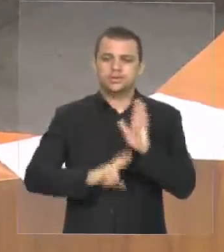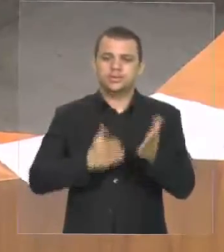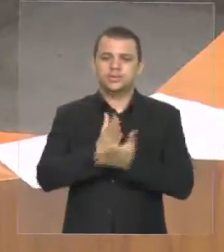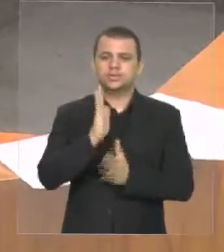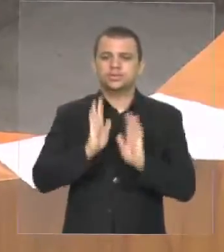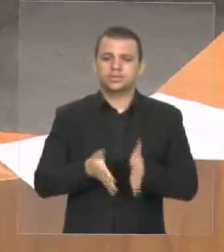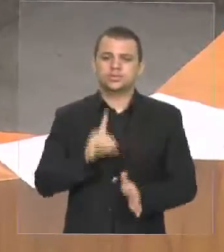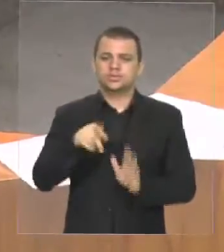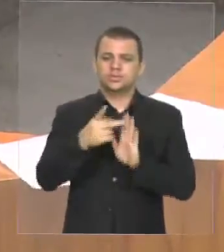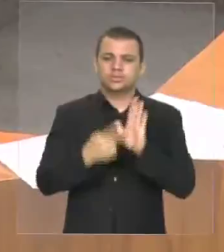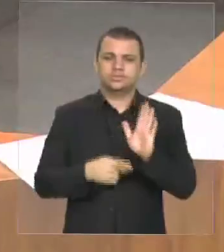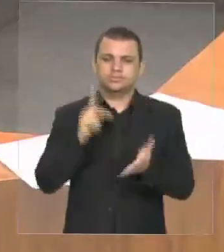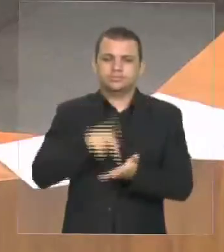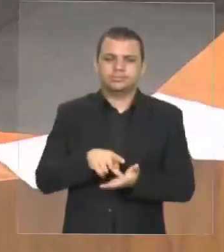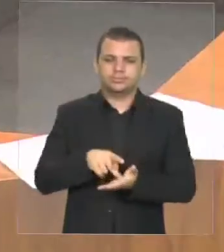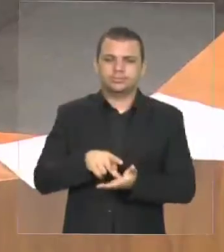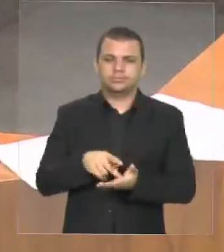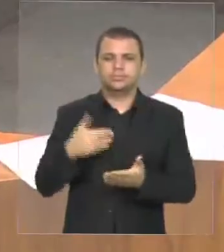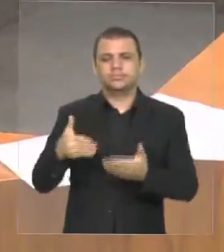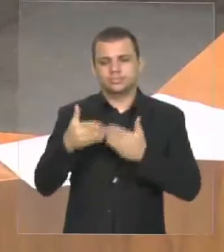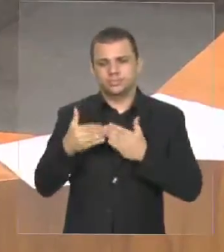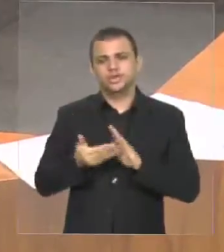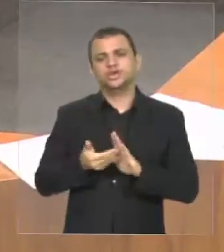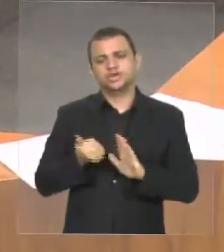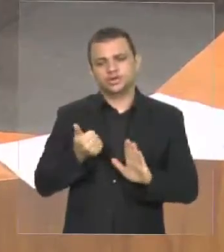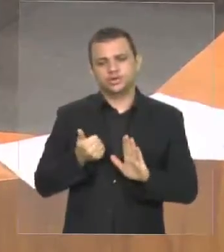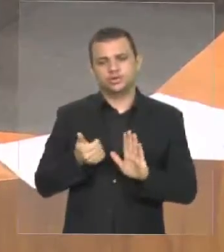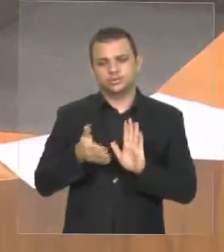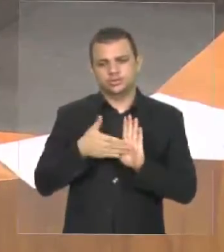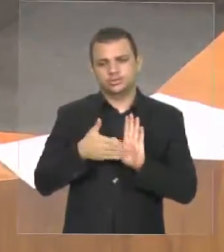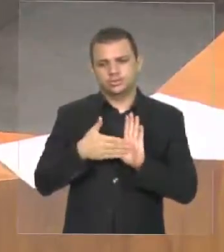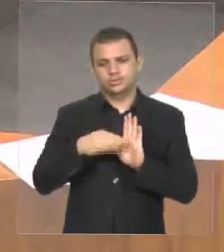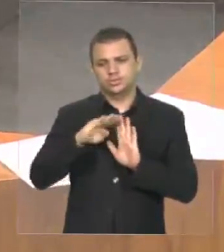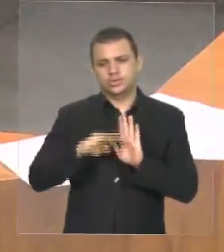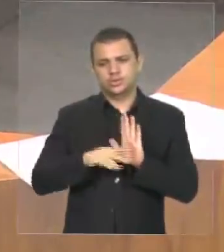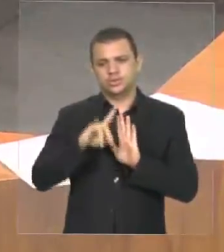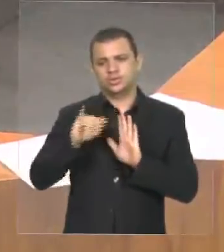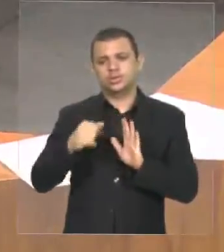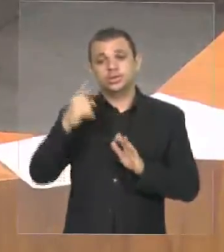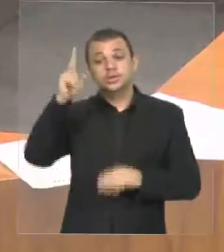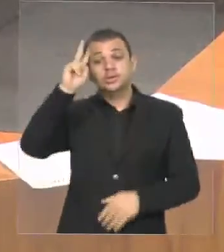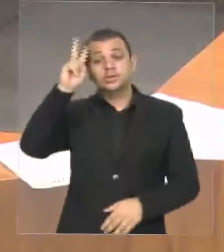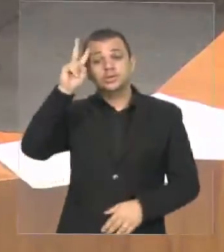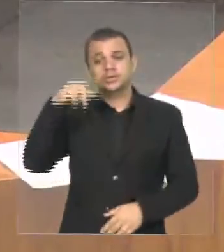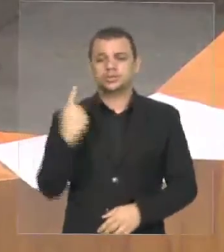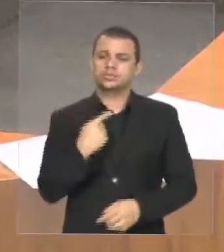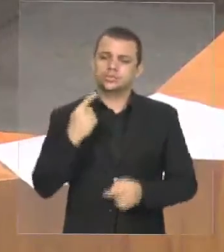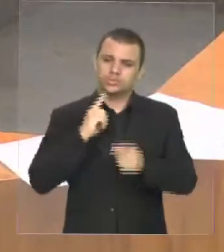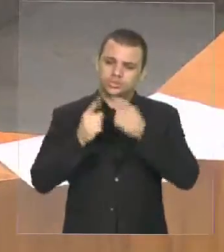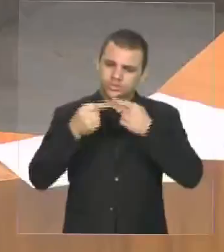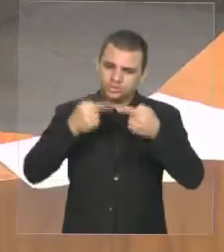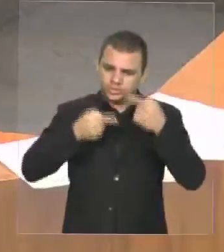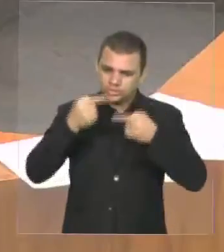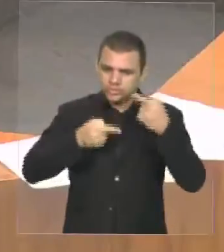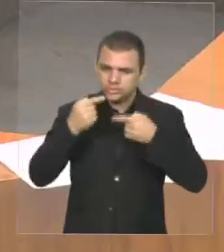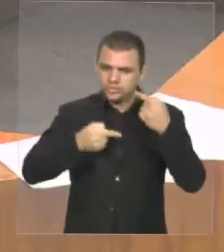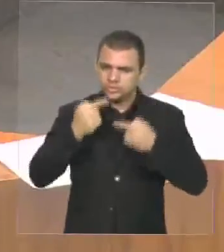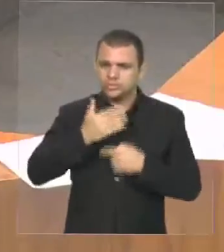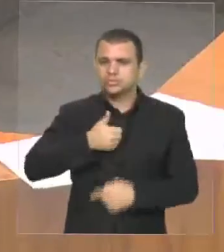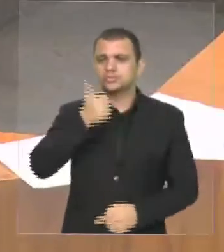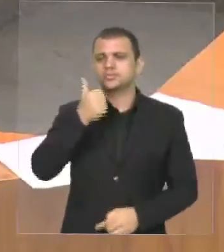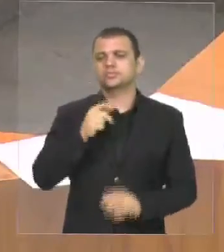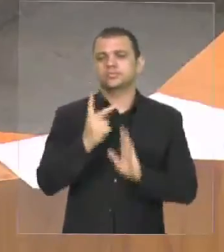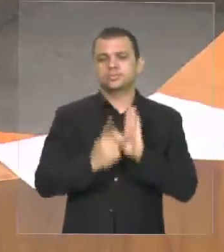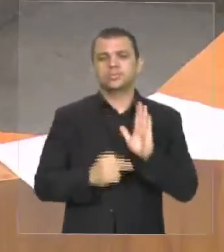o projeto na forma original, retire-se de pauta e traga na segunda-feira para que a gente possa discutir aí sim esse projeto